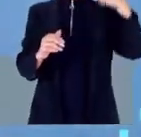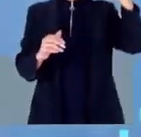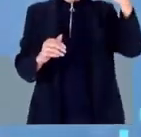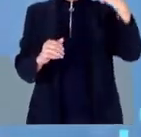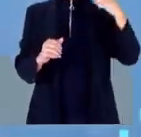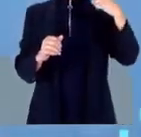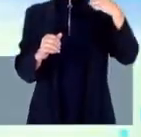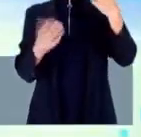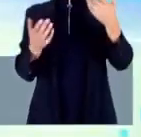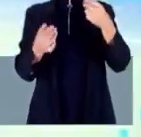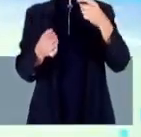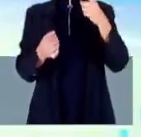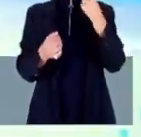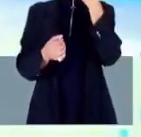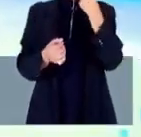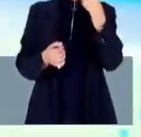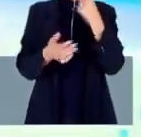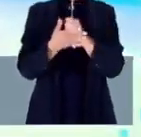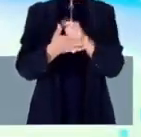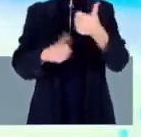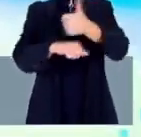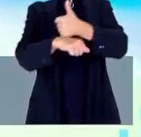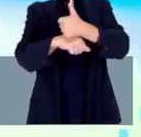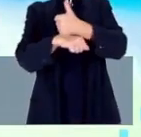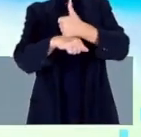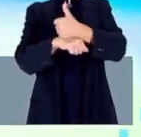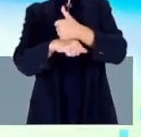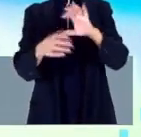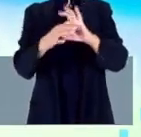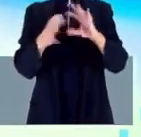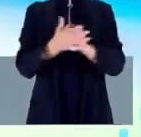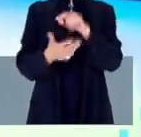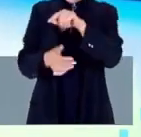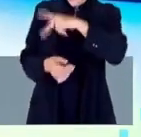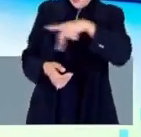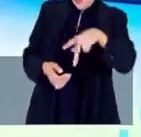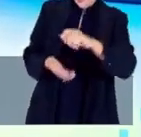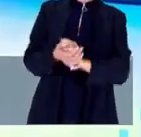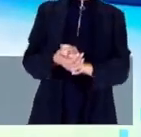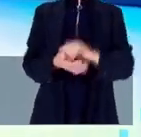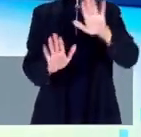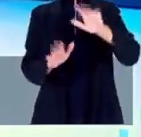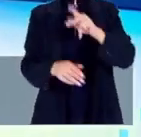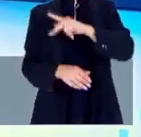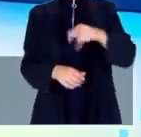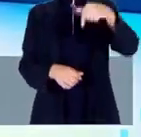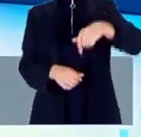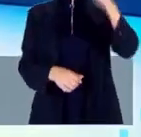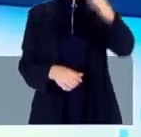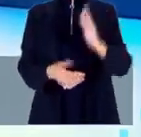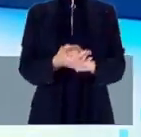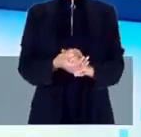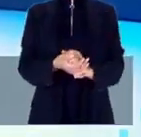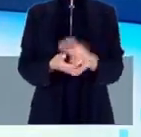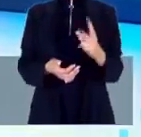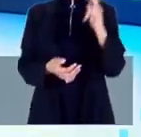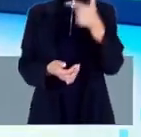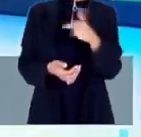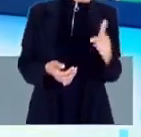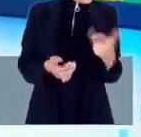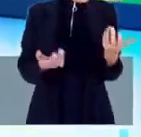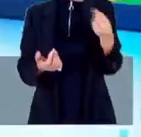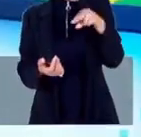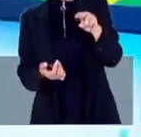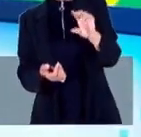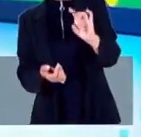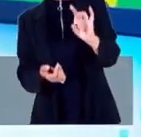quanto um dentista quanto um profissional liberal o professor o professor no Brasil está muito desvalorizado ou não